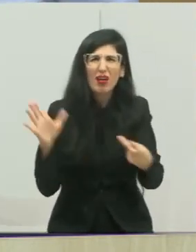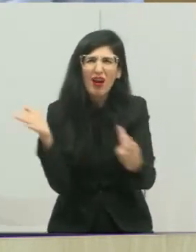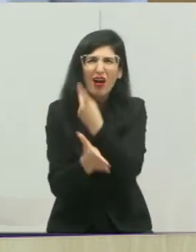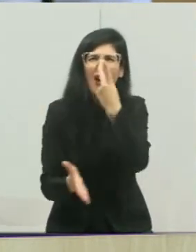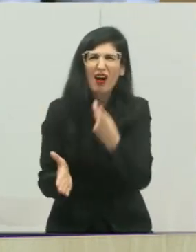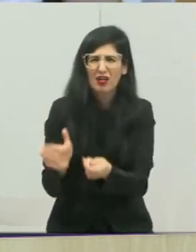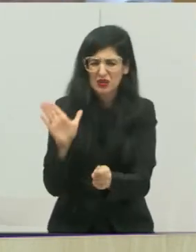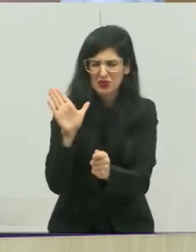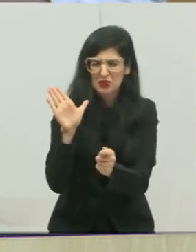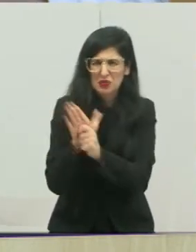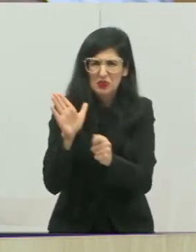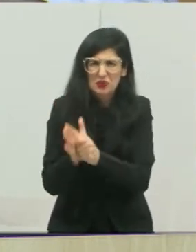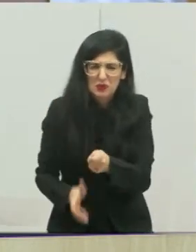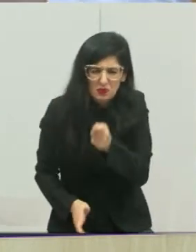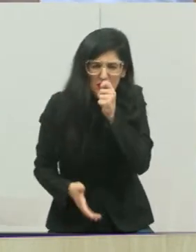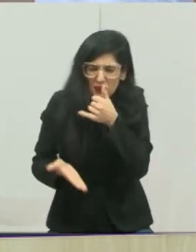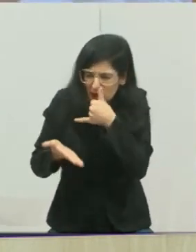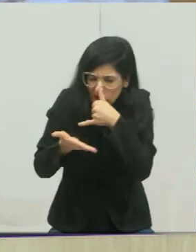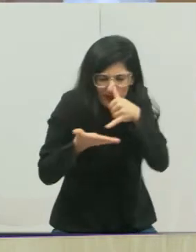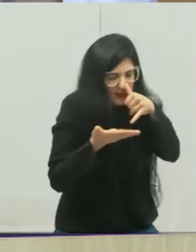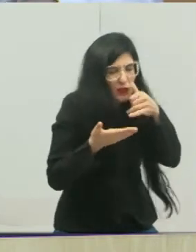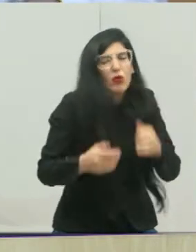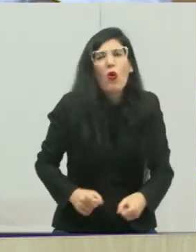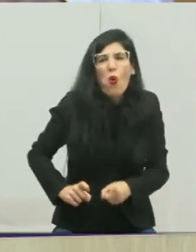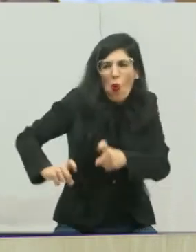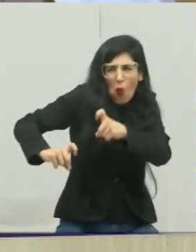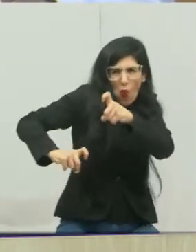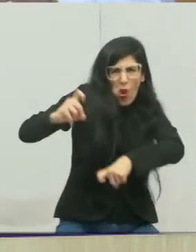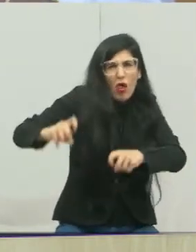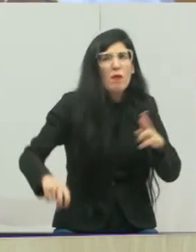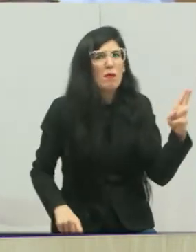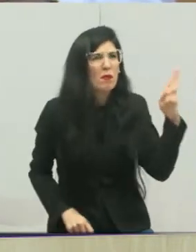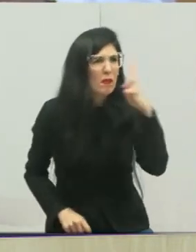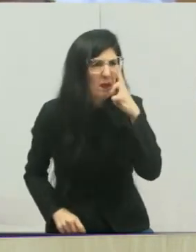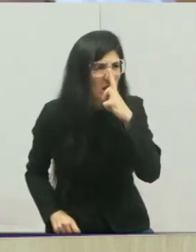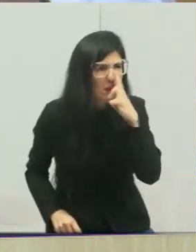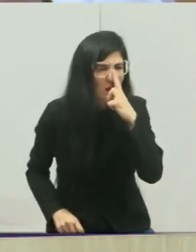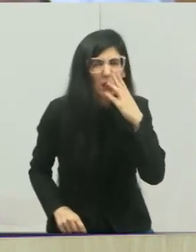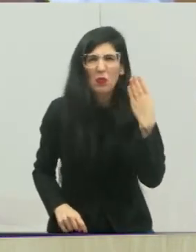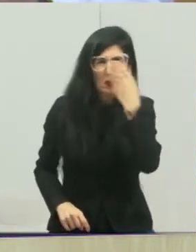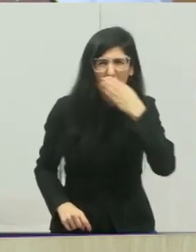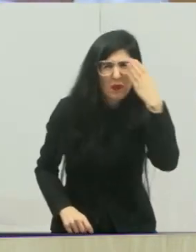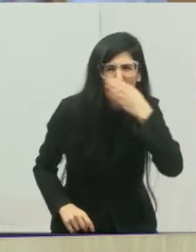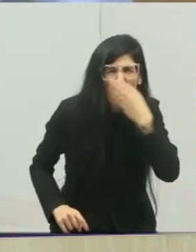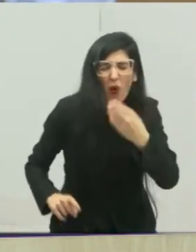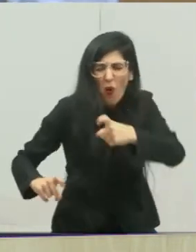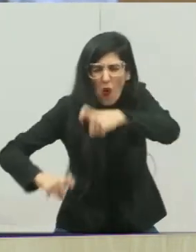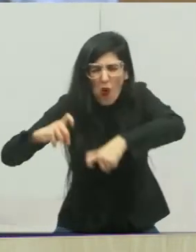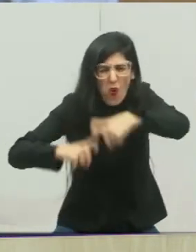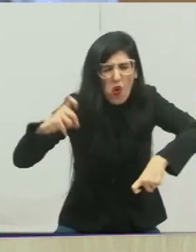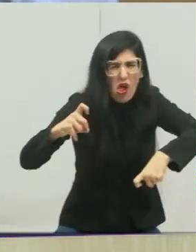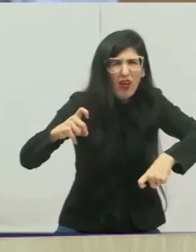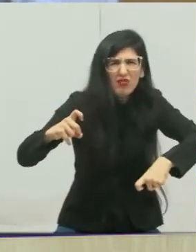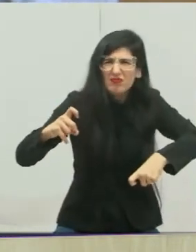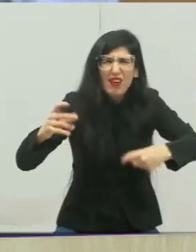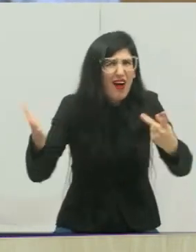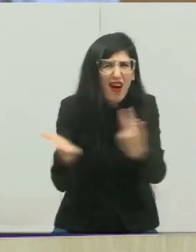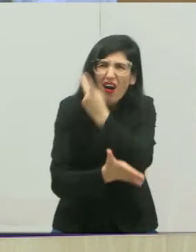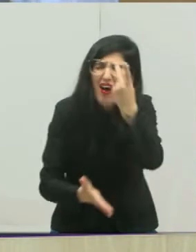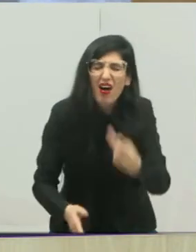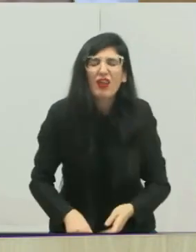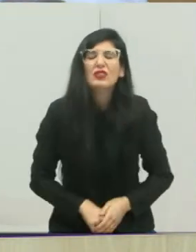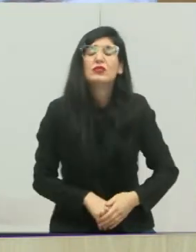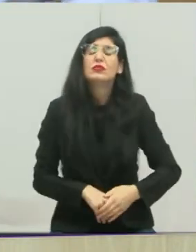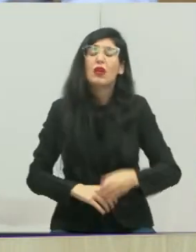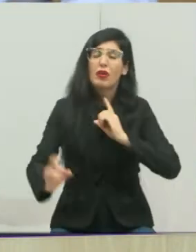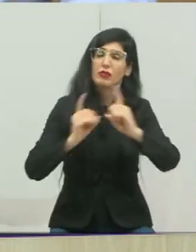e prostituição, ocupantes de áreas cheias de mato e bichos peçonhentos, localizada entre a Avenida Santos Dumont, número 207, ao lado